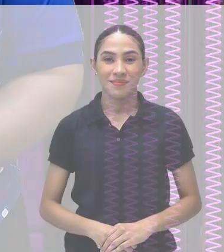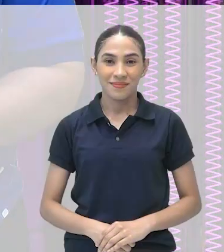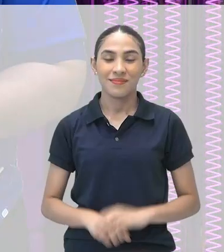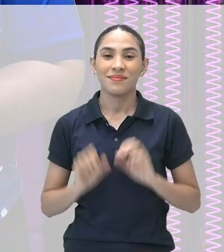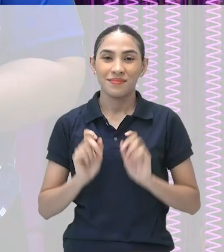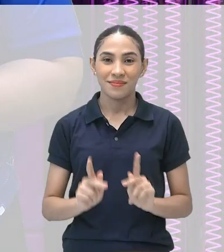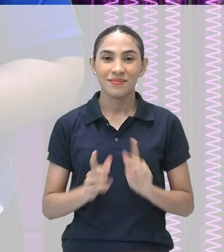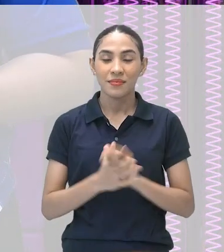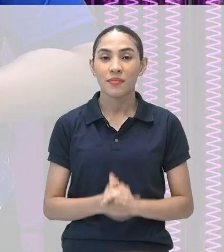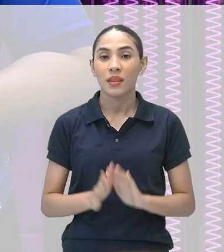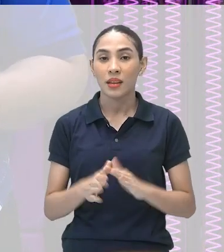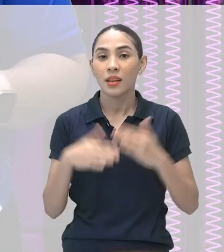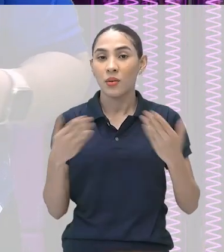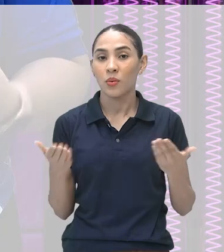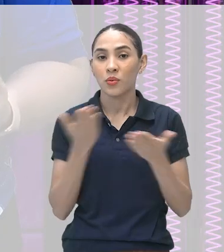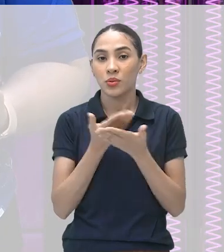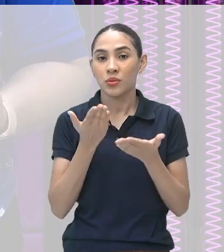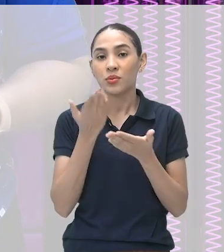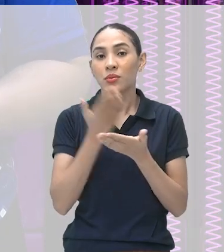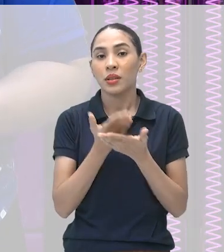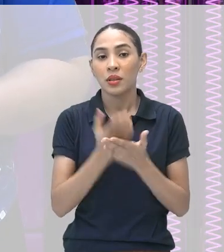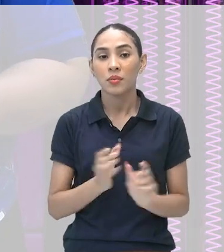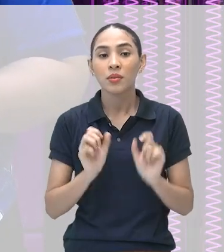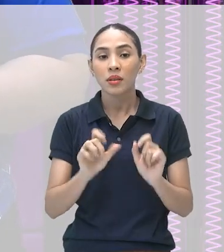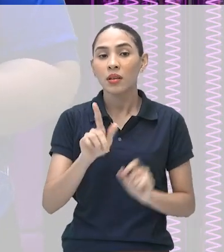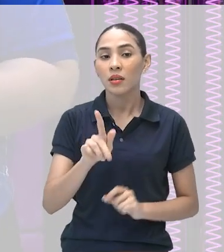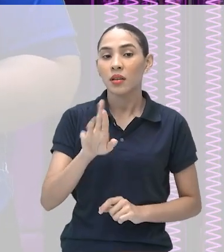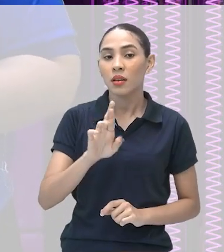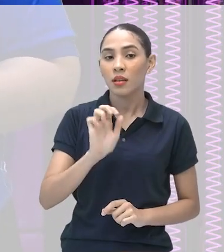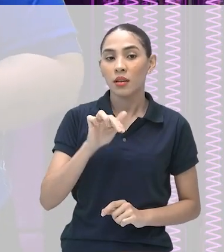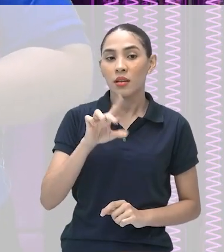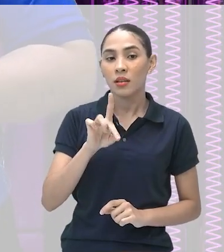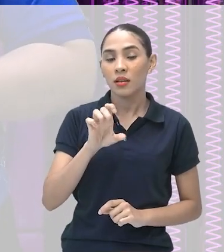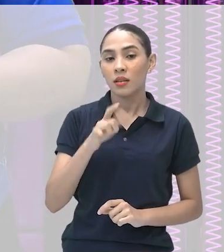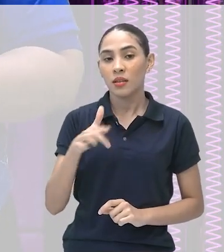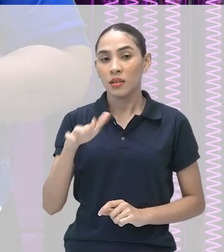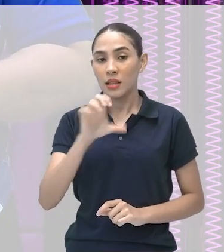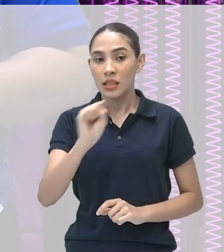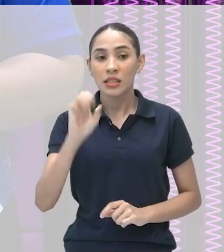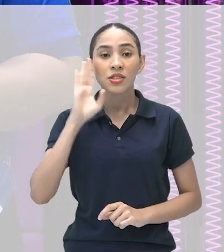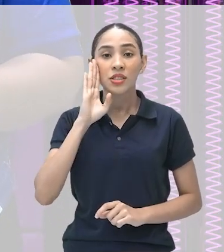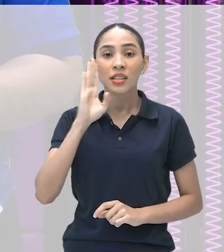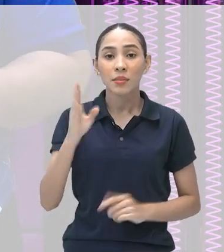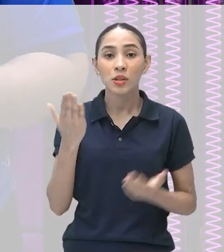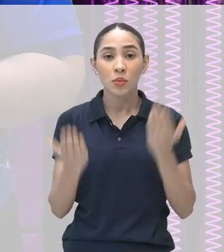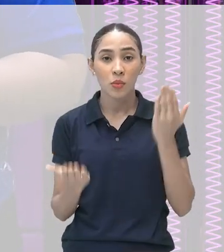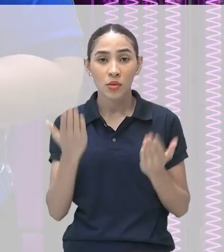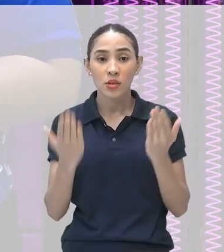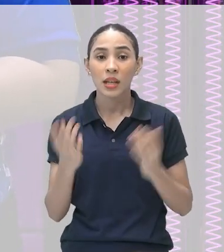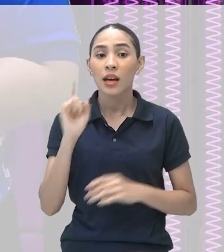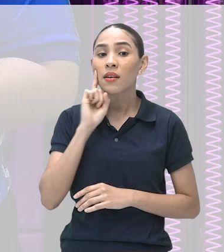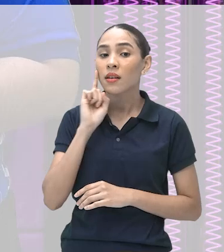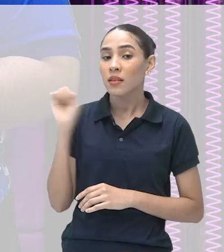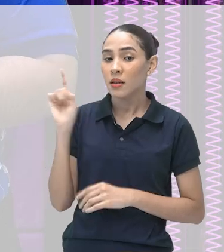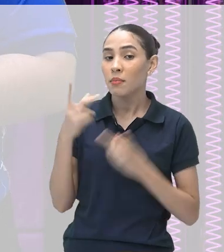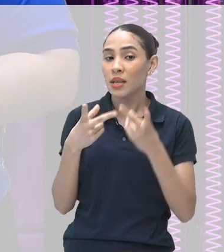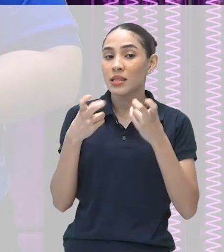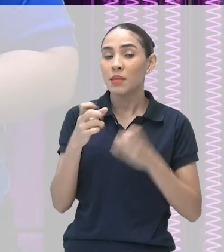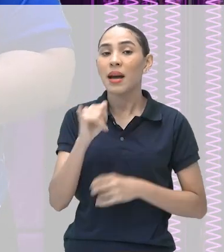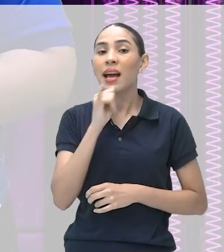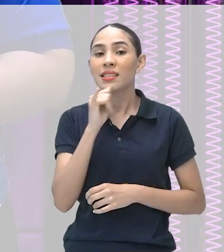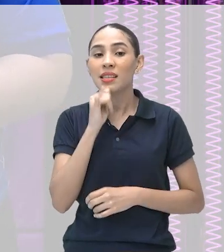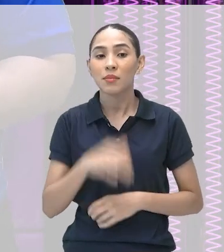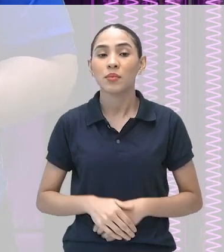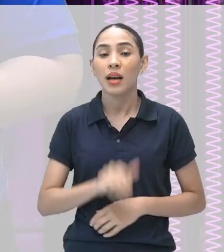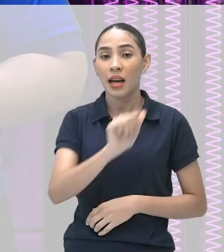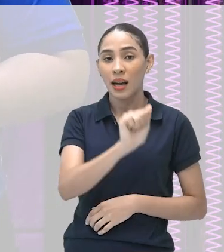Muito bem, então falaremos sobre grandezas diretamente proporcionais e vocês estão vendo, né, que nós temos aqui a